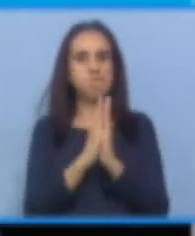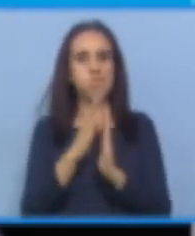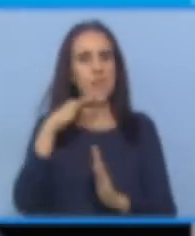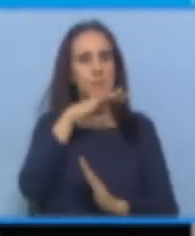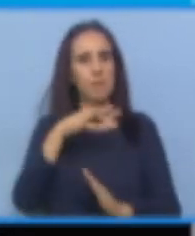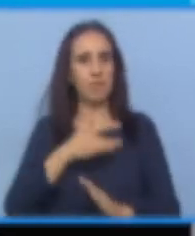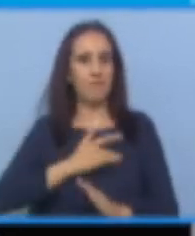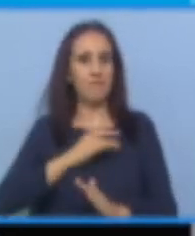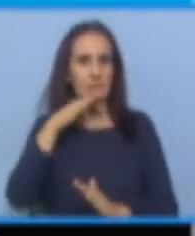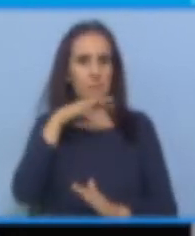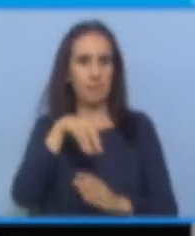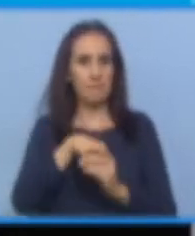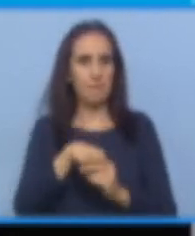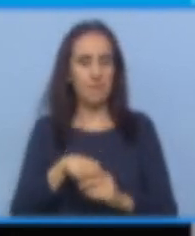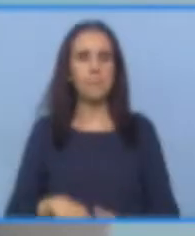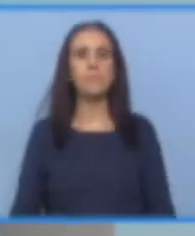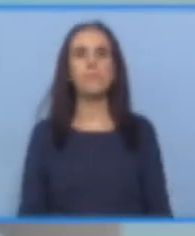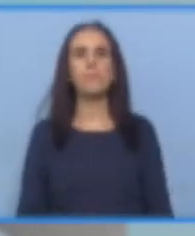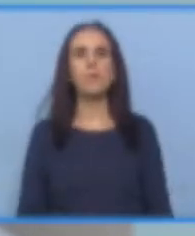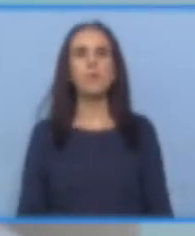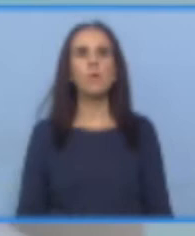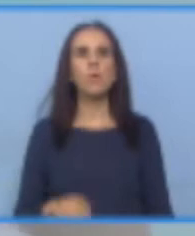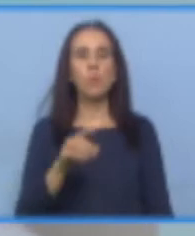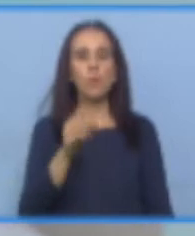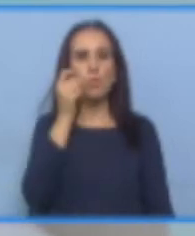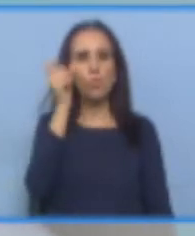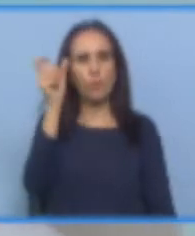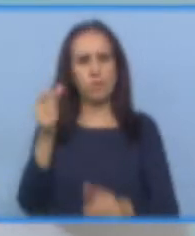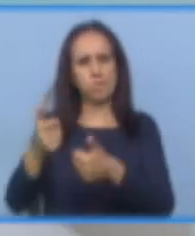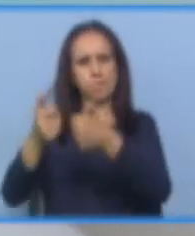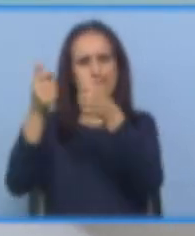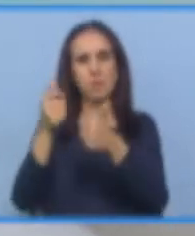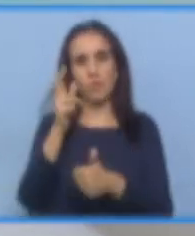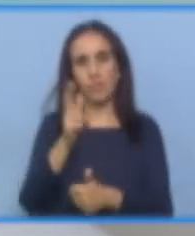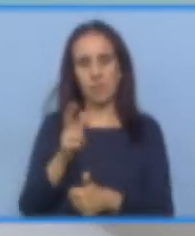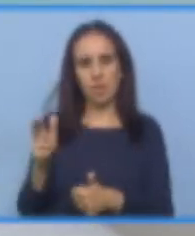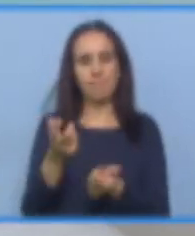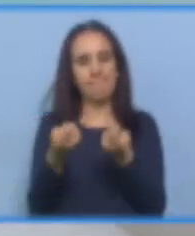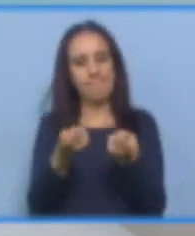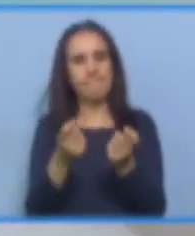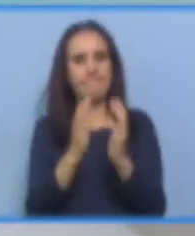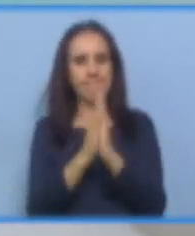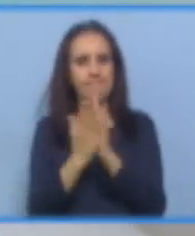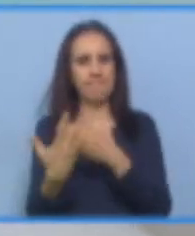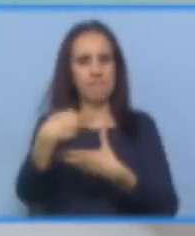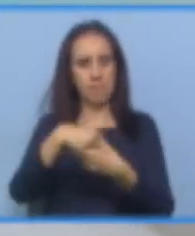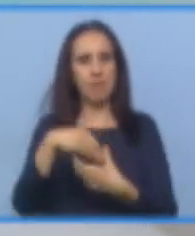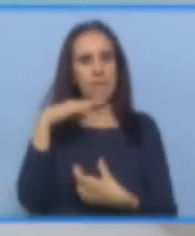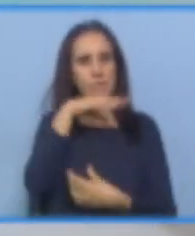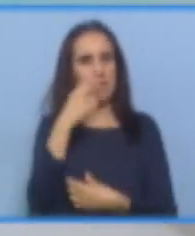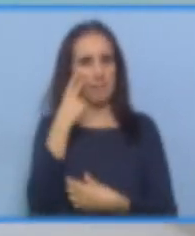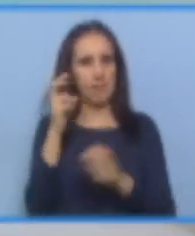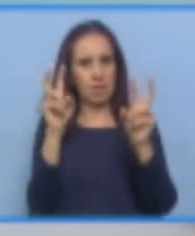família. O prefeito do Dicastério do Vaticano que convoca este encontro e que organiza dos leigos a família e a vida, refere também que